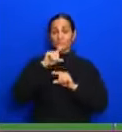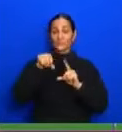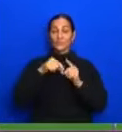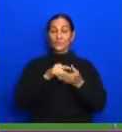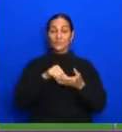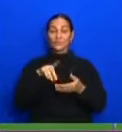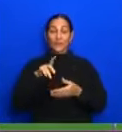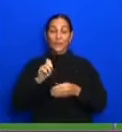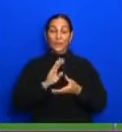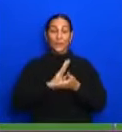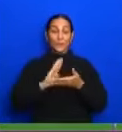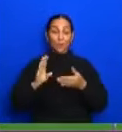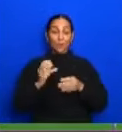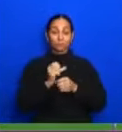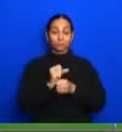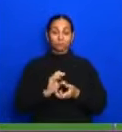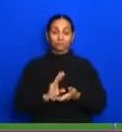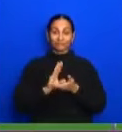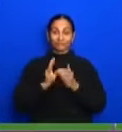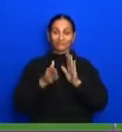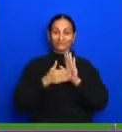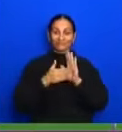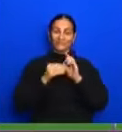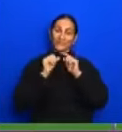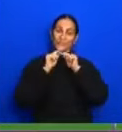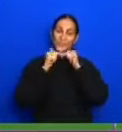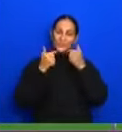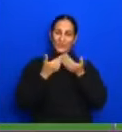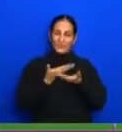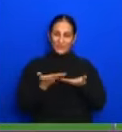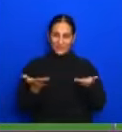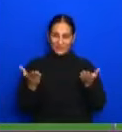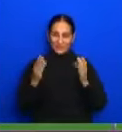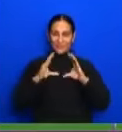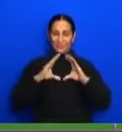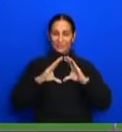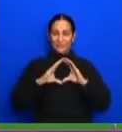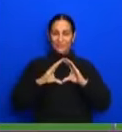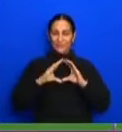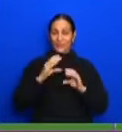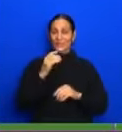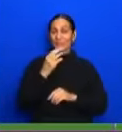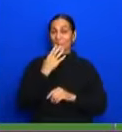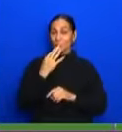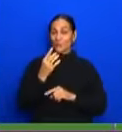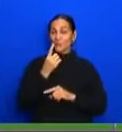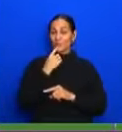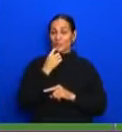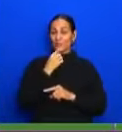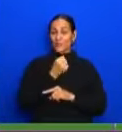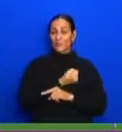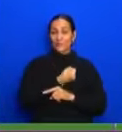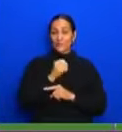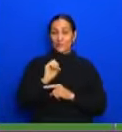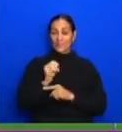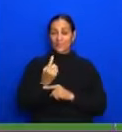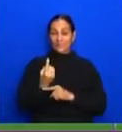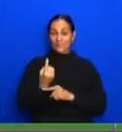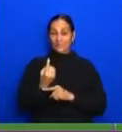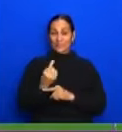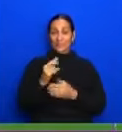Mega Sena. O prêmio está acumulado. Aposte e boa sorte. Bola vermelha 01. Vermelha